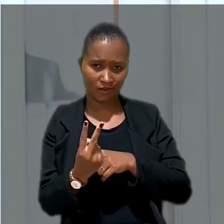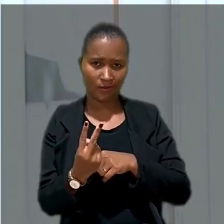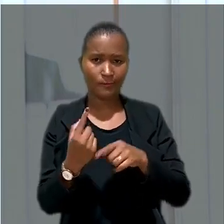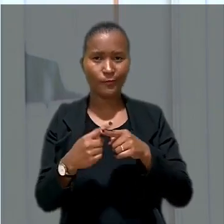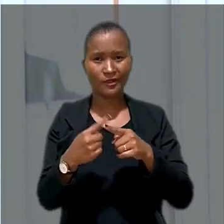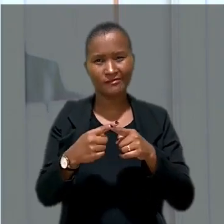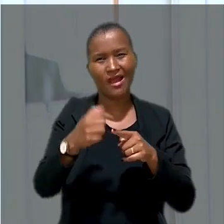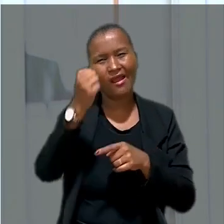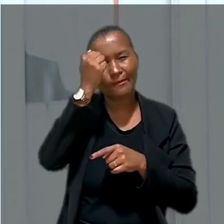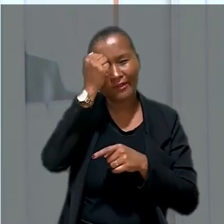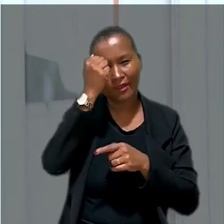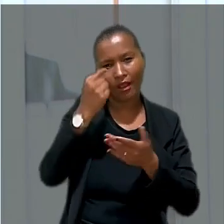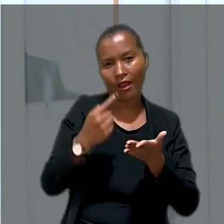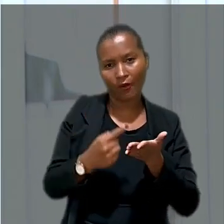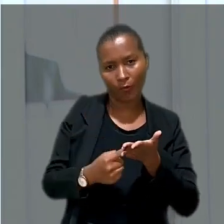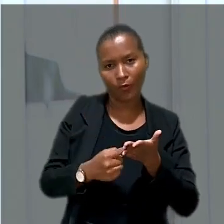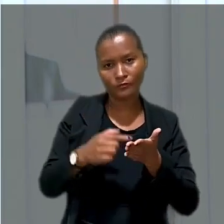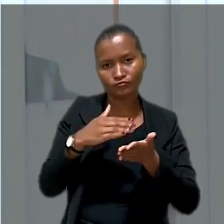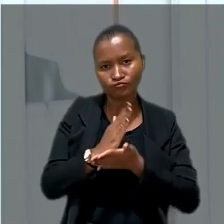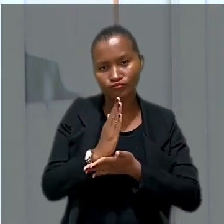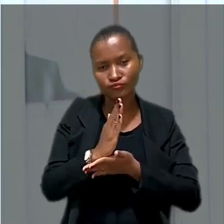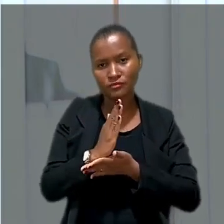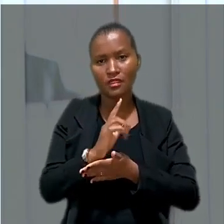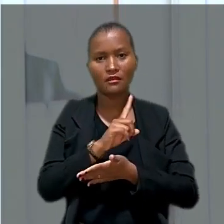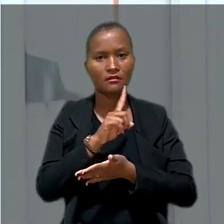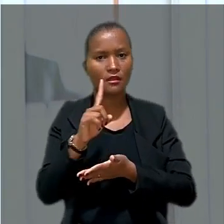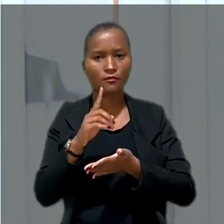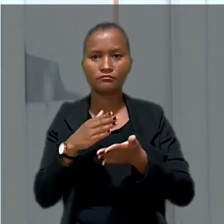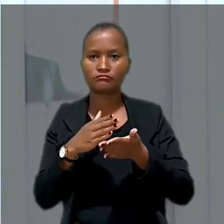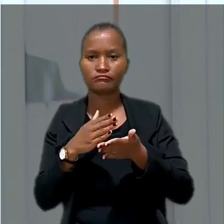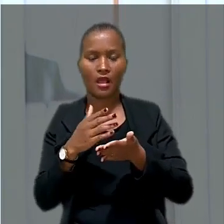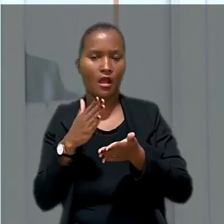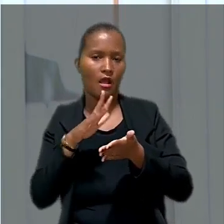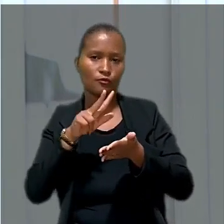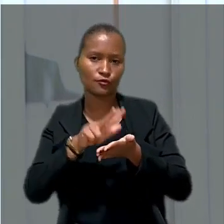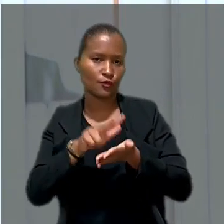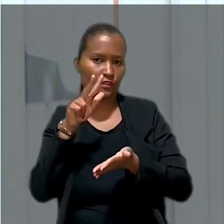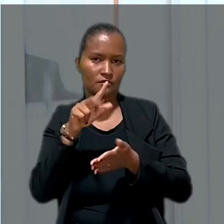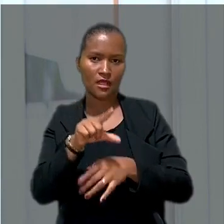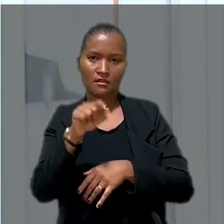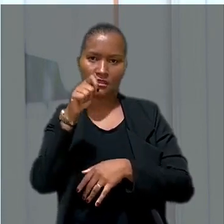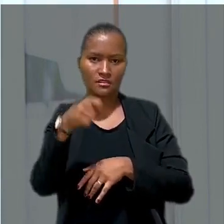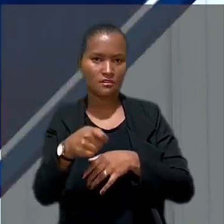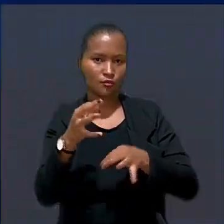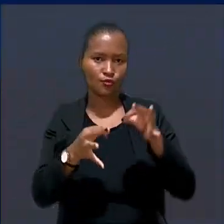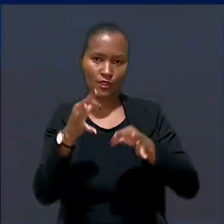sentido de que o mero arrependimento do acordo homologado não autoriza a rescisão do julgado.